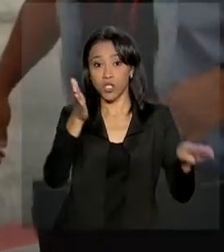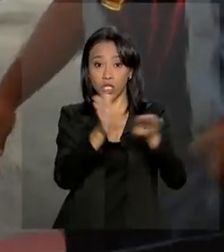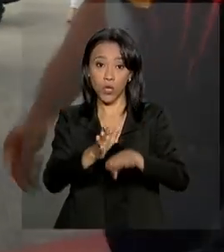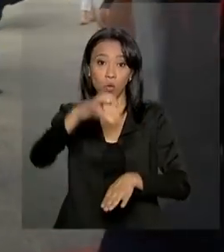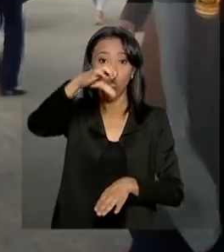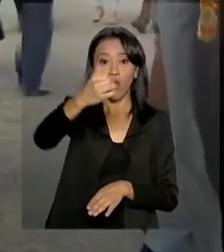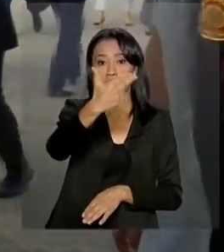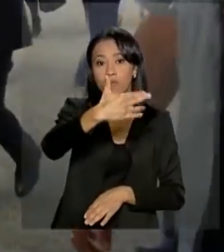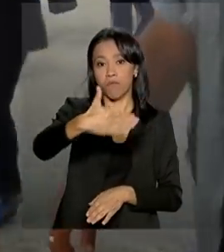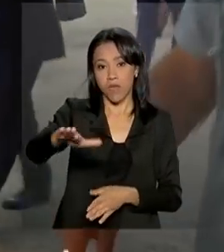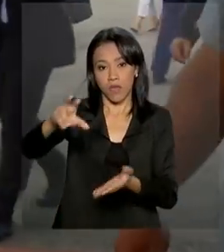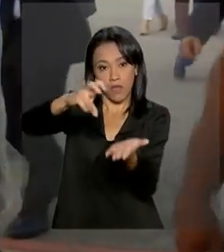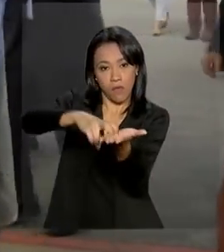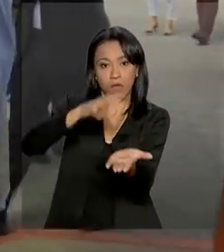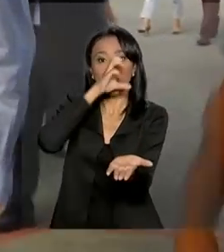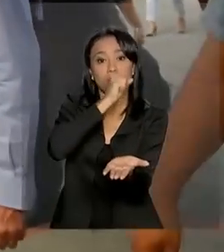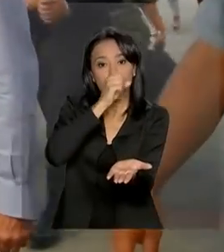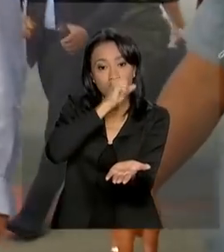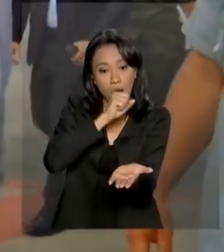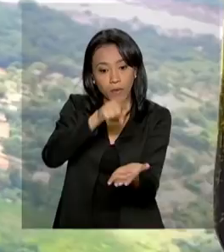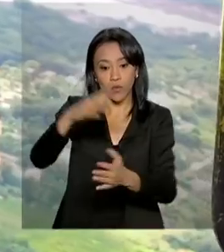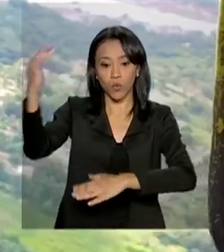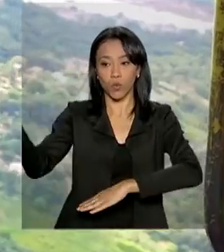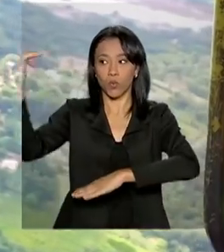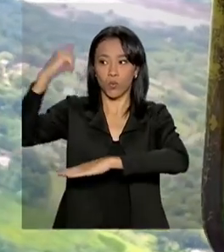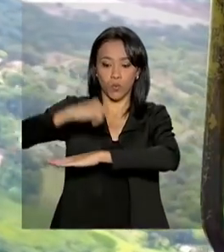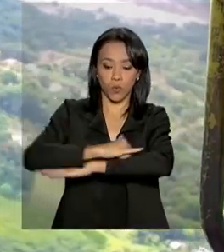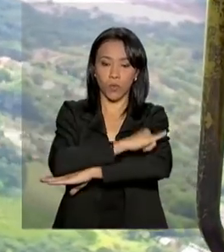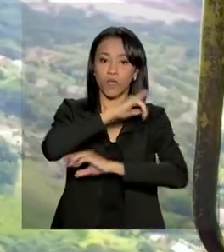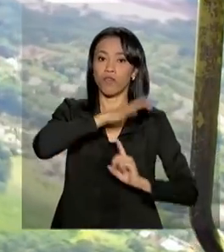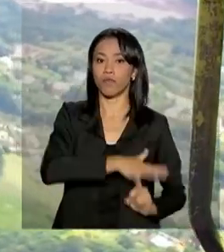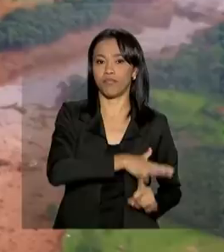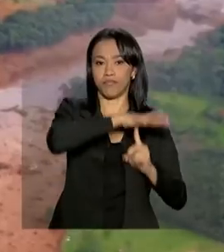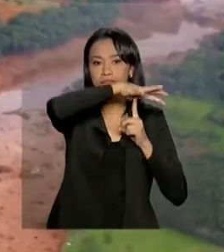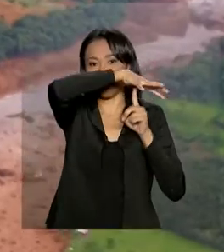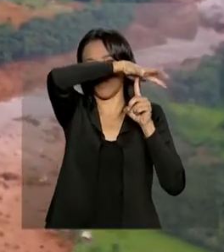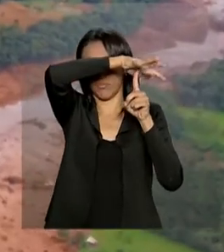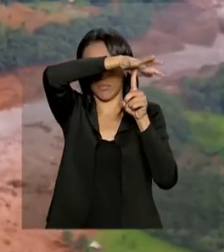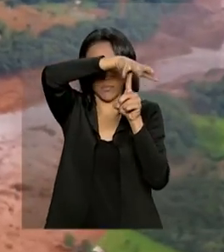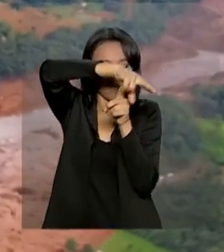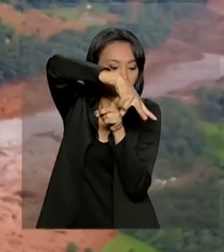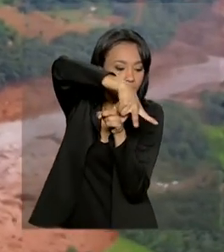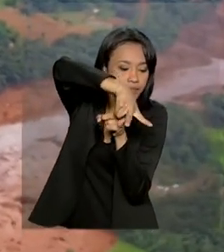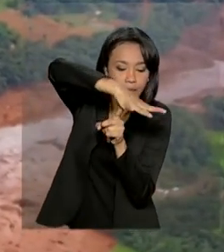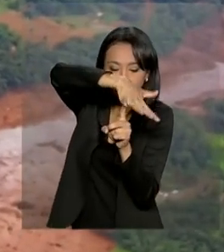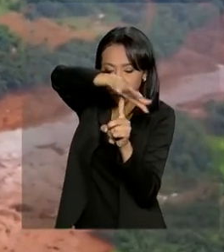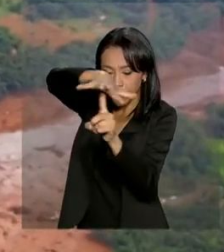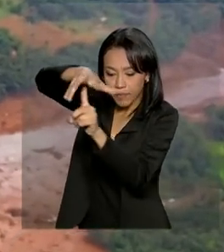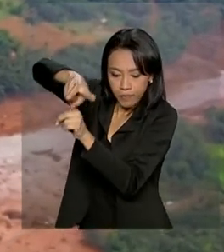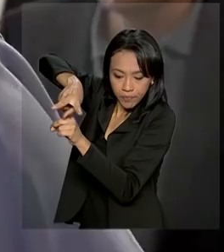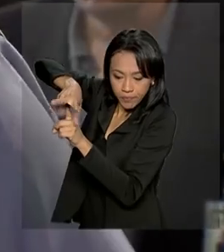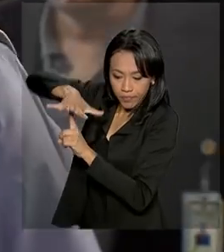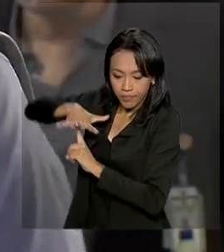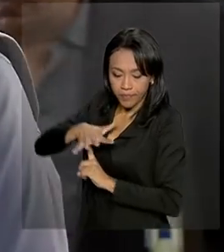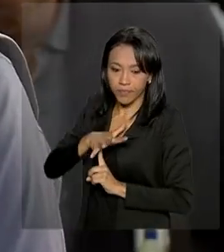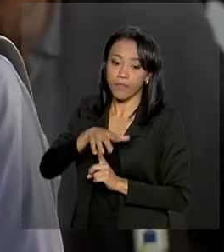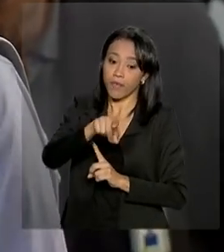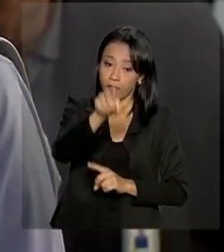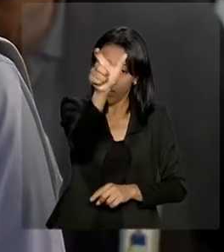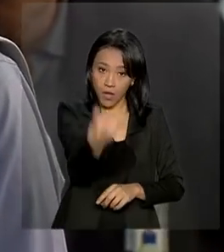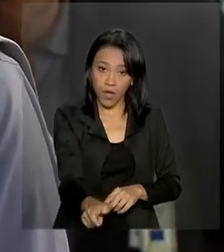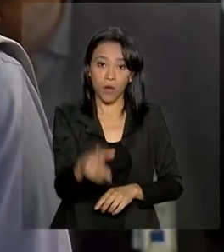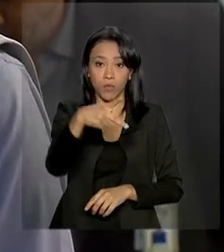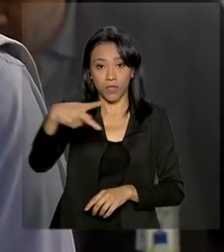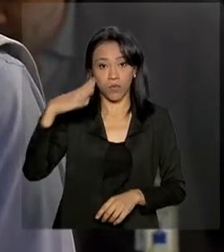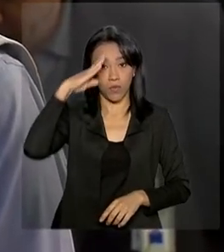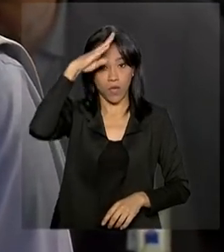da manhã do sábado no aeroporto de Confins e sobrevoou a área atingida pelo rompimento da barragem de Brumadinho. Bolsonaro